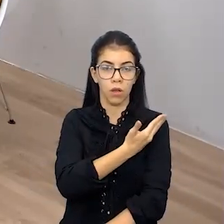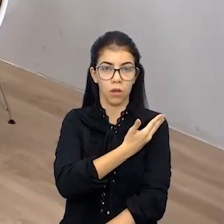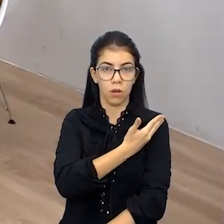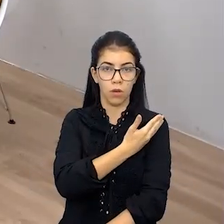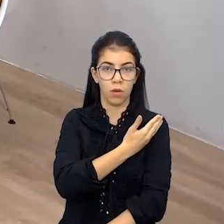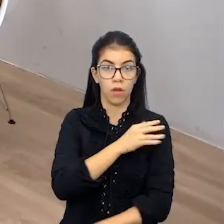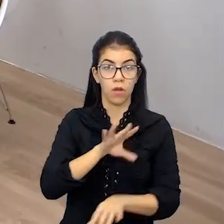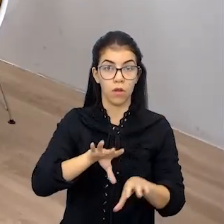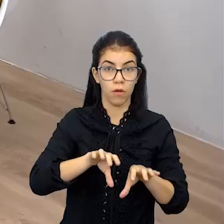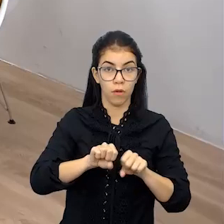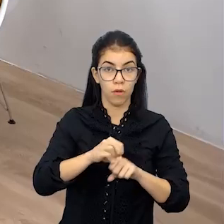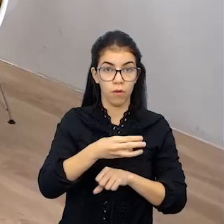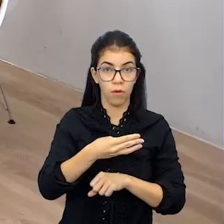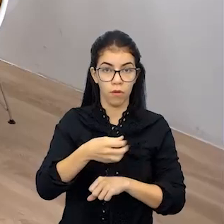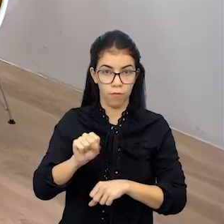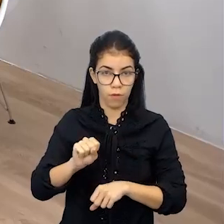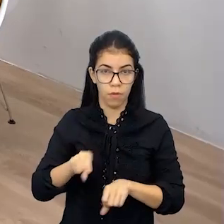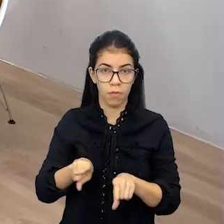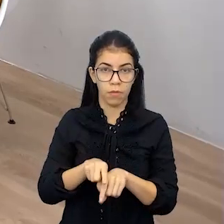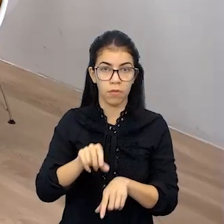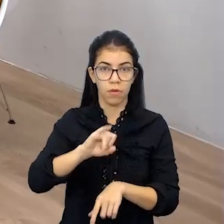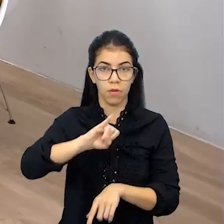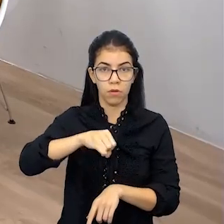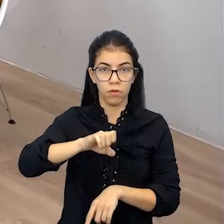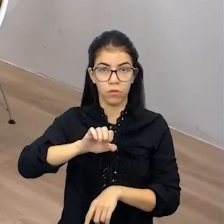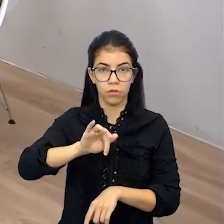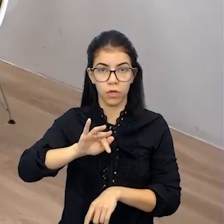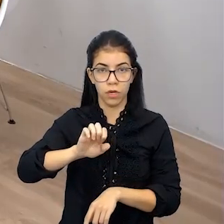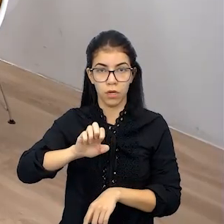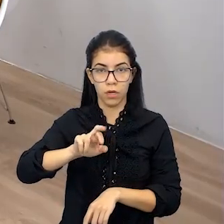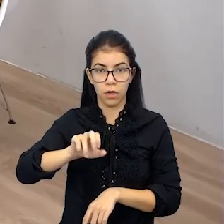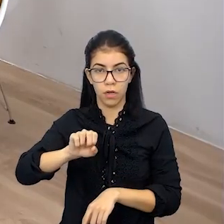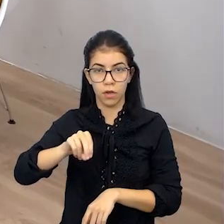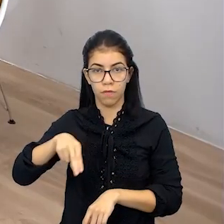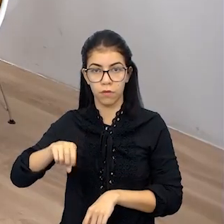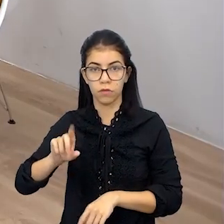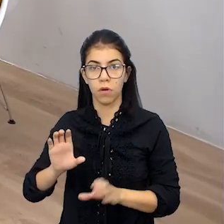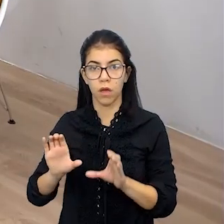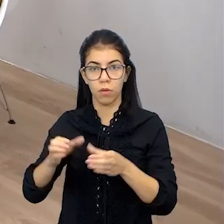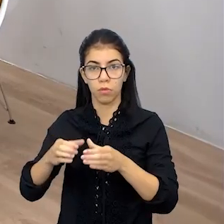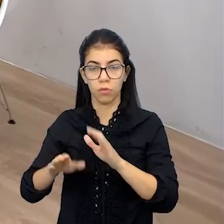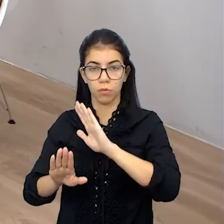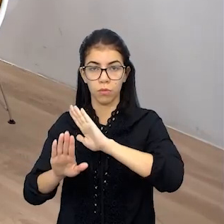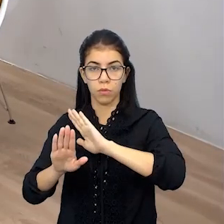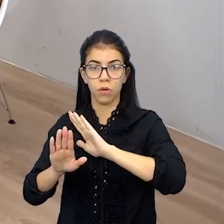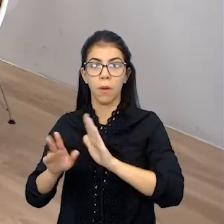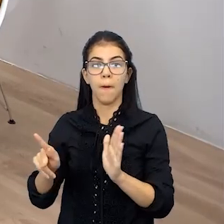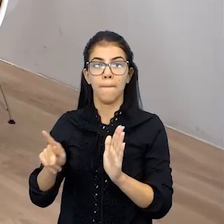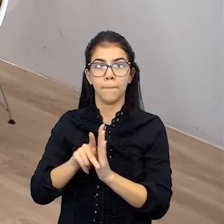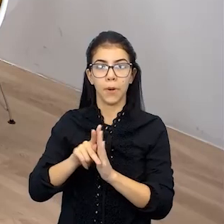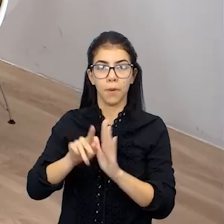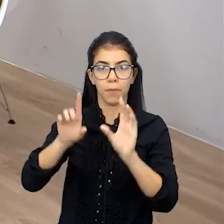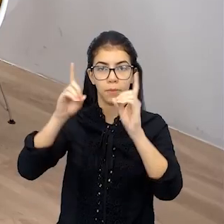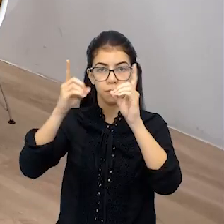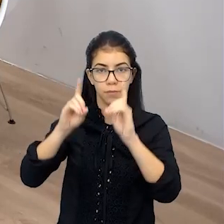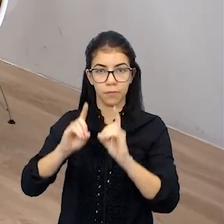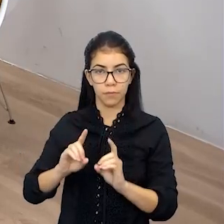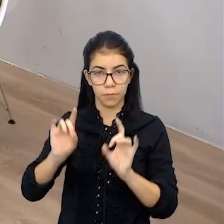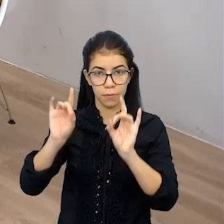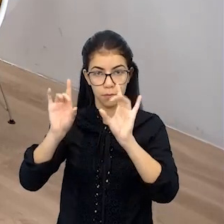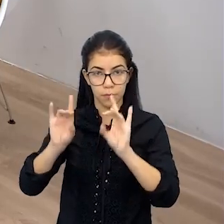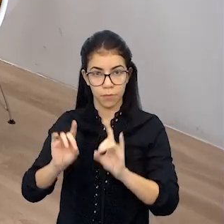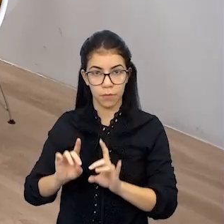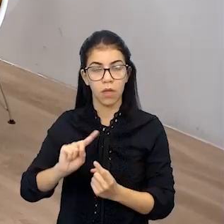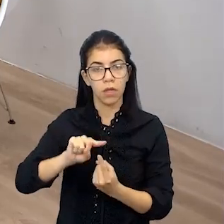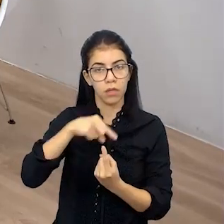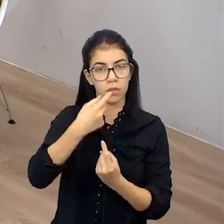também, formador, o Jefferson, que é também da equipe de educação especial, e ele trouxe um trecho, depois vocês vão